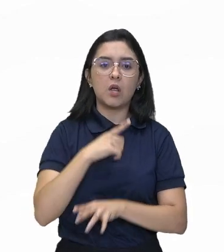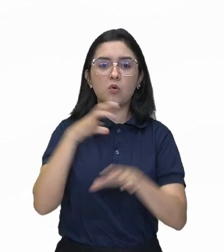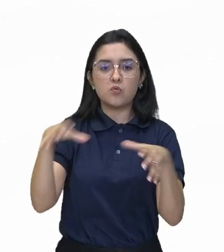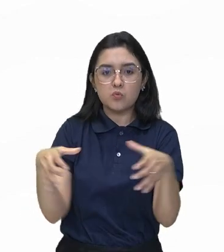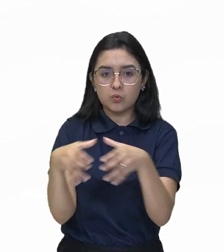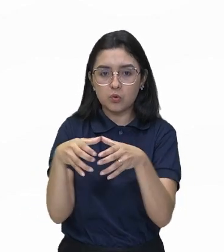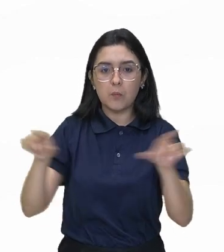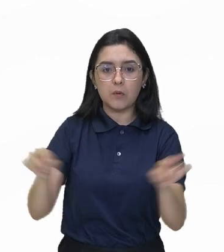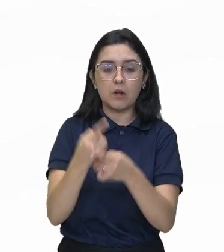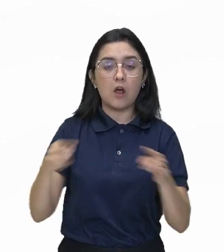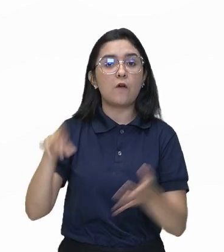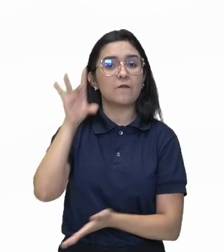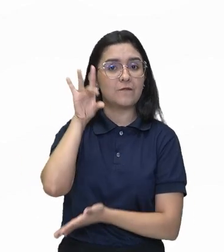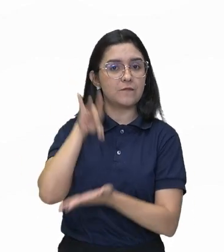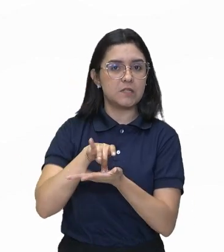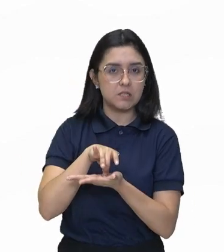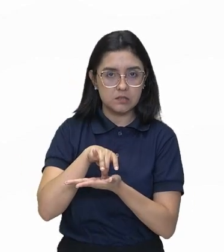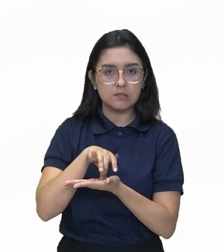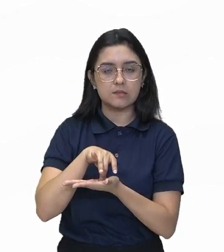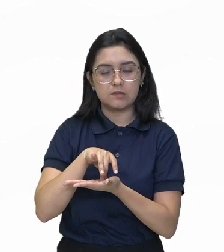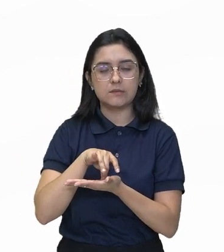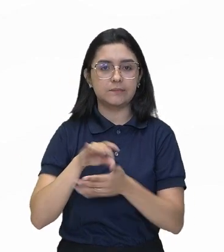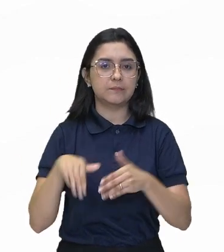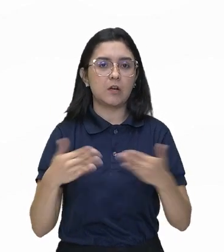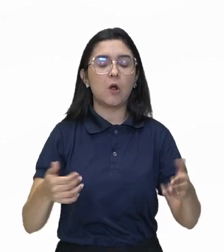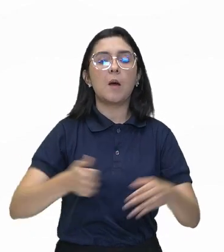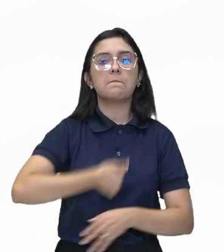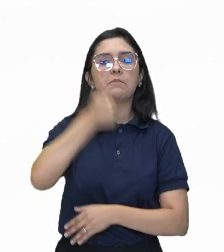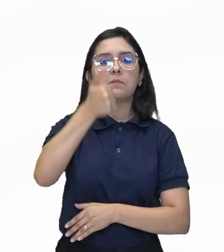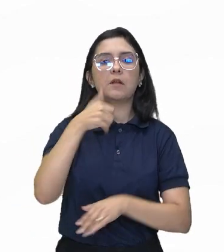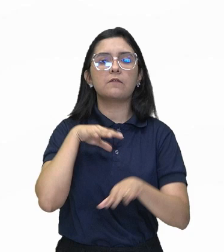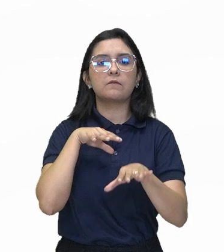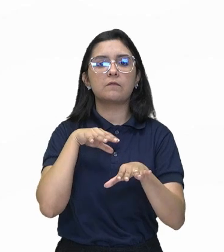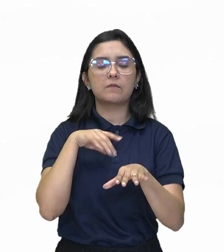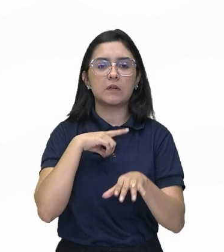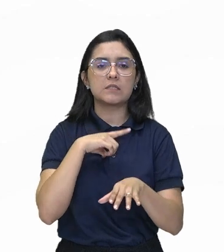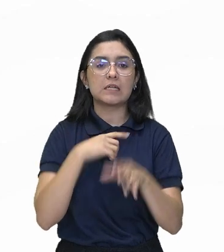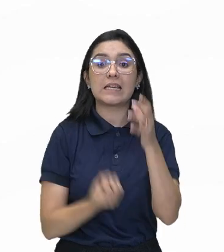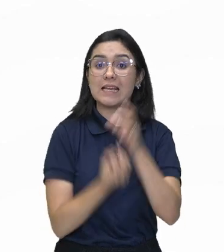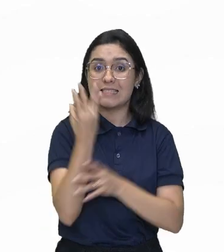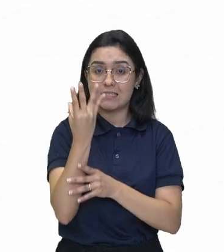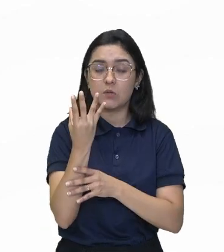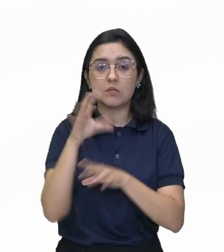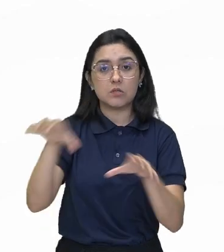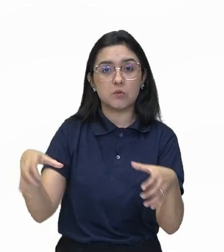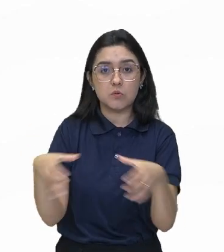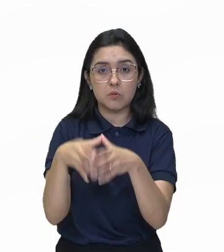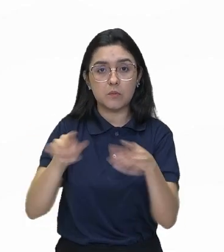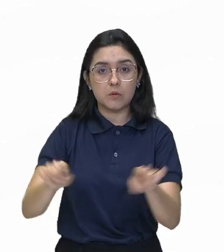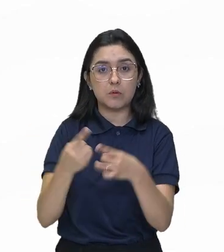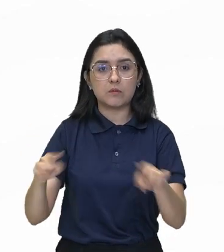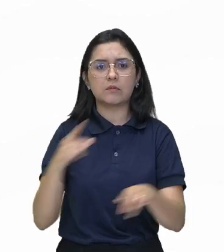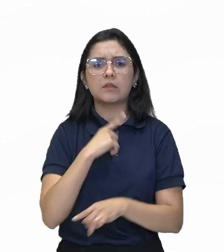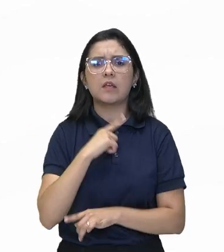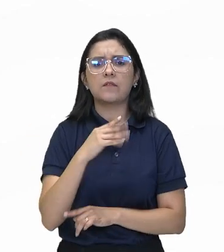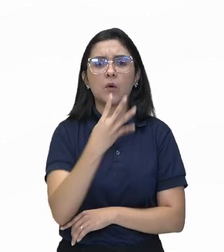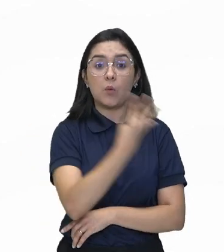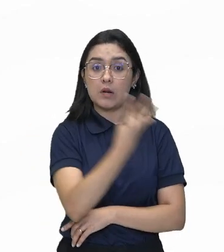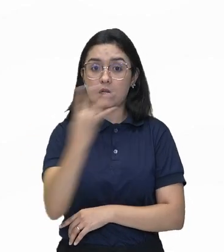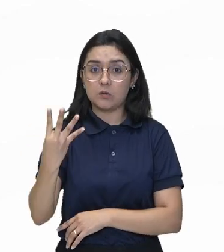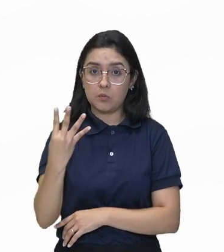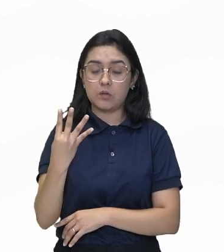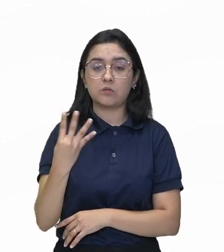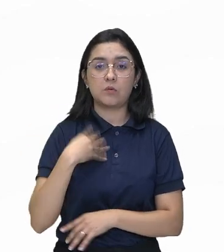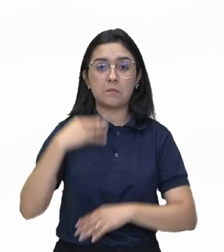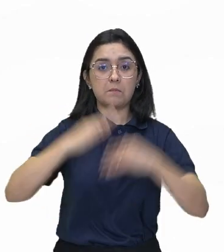orquestra oficial. Sua primeira formação dessa orquestra, né? Ele contou com